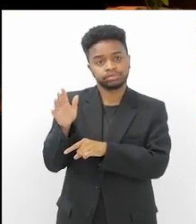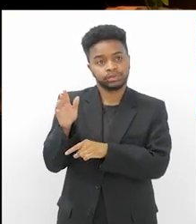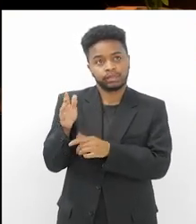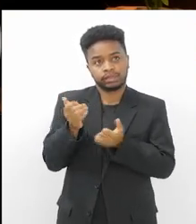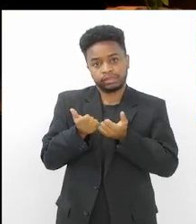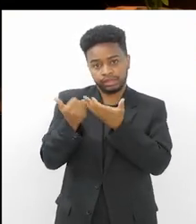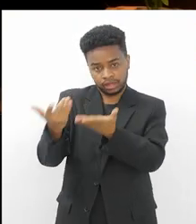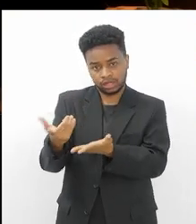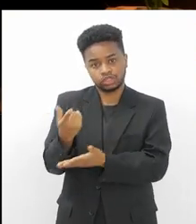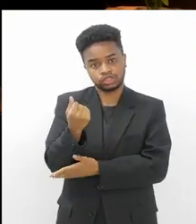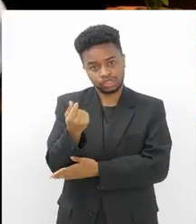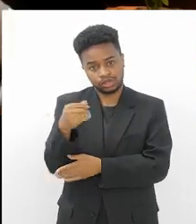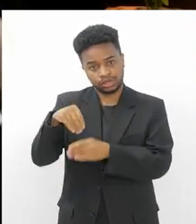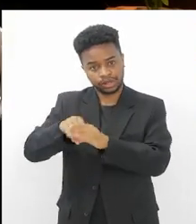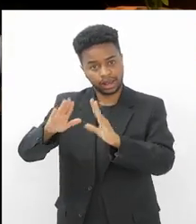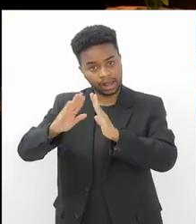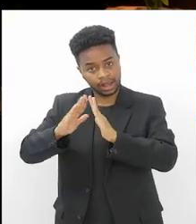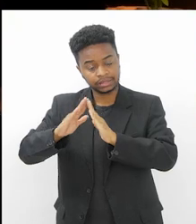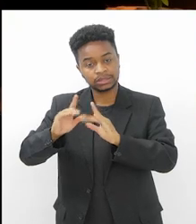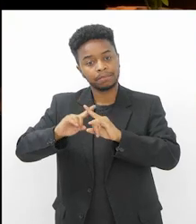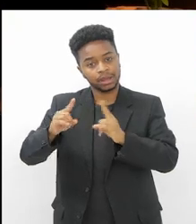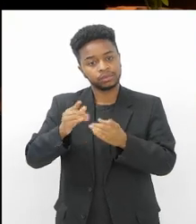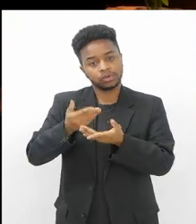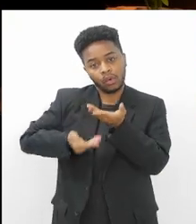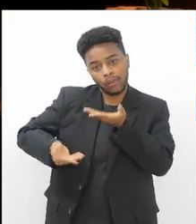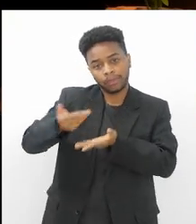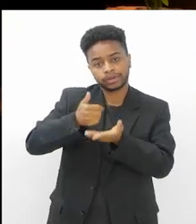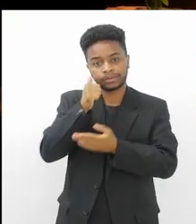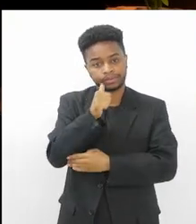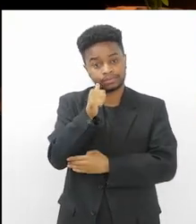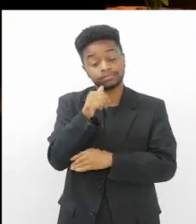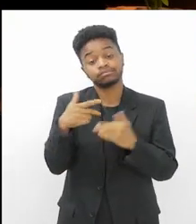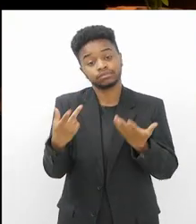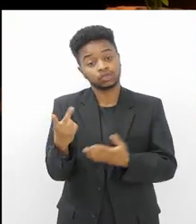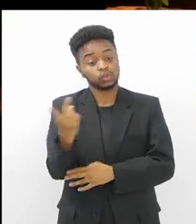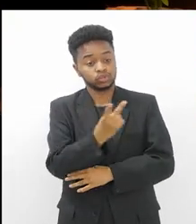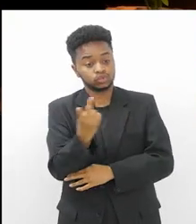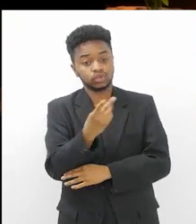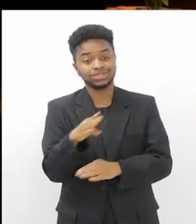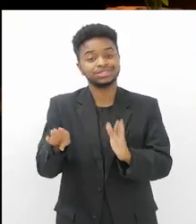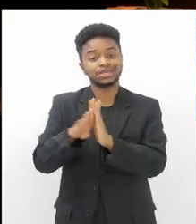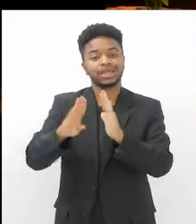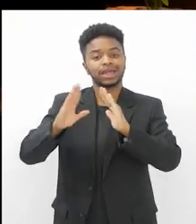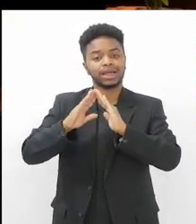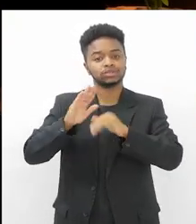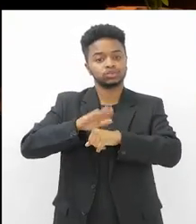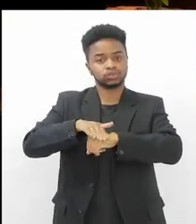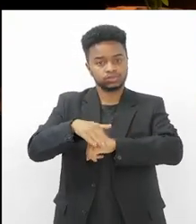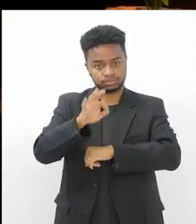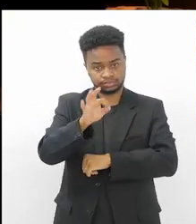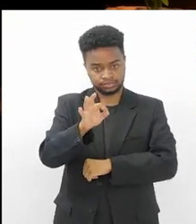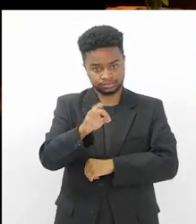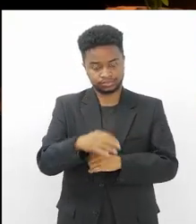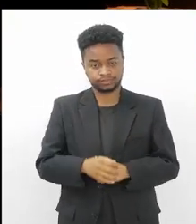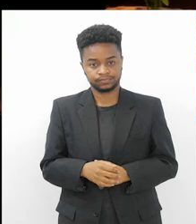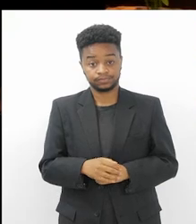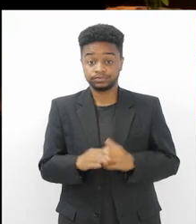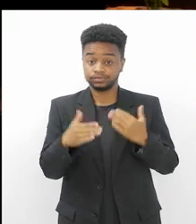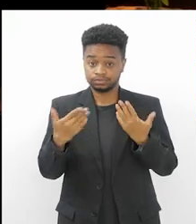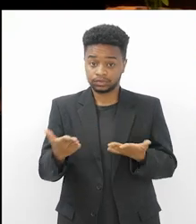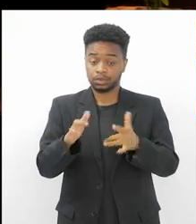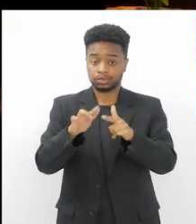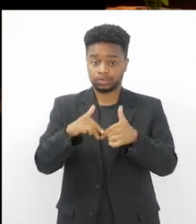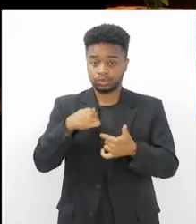continua contribuindo, digamos assim, economicamente para a casa, mas agora é dividido com a mulher. Então os dois chegam em casa à